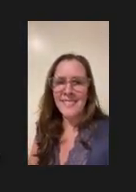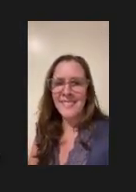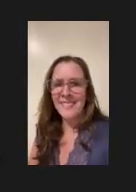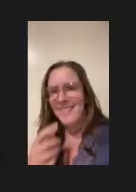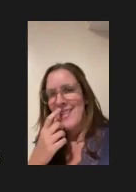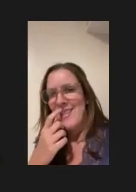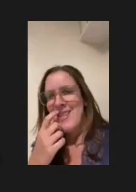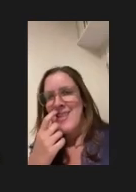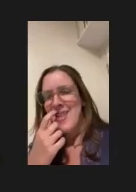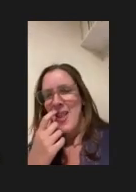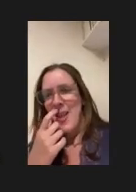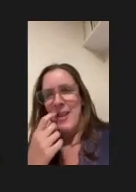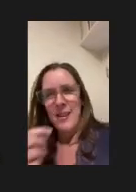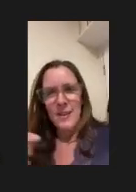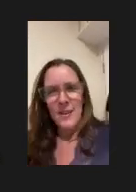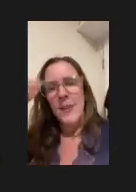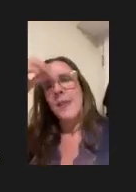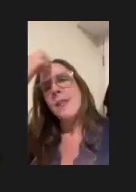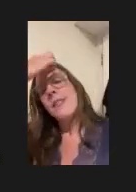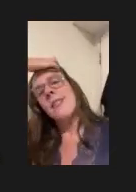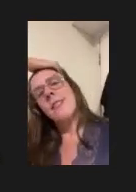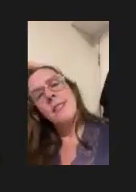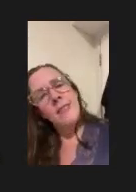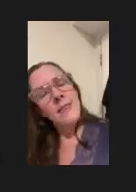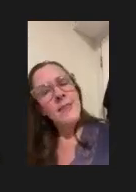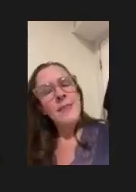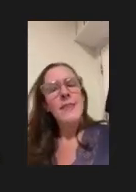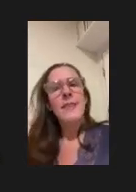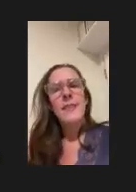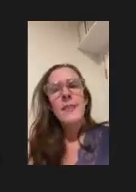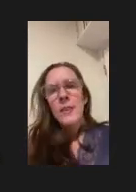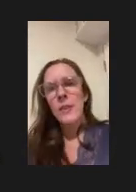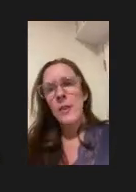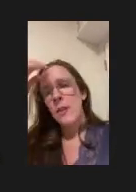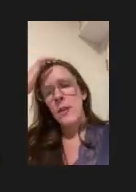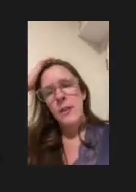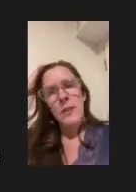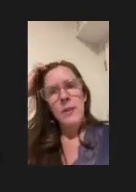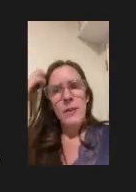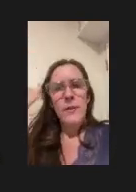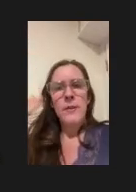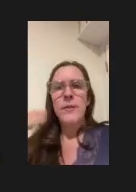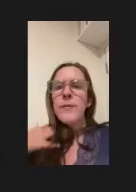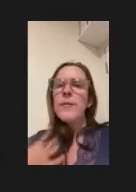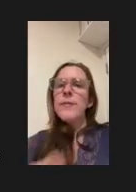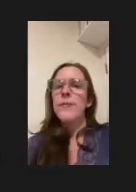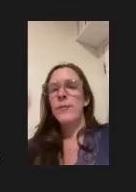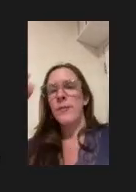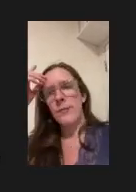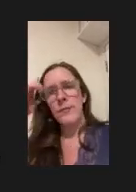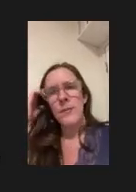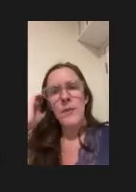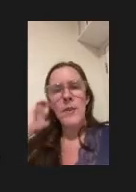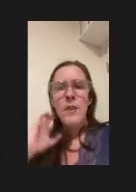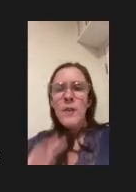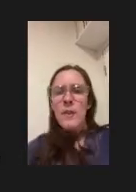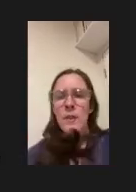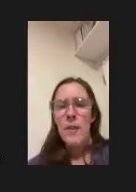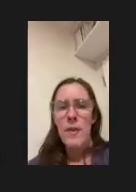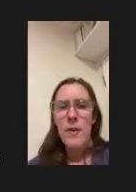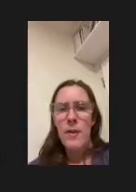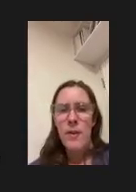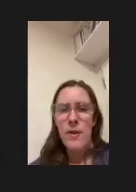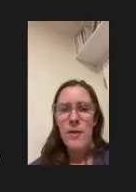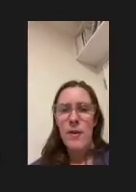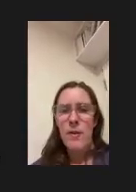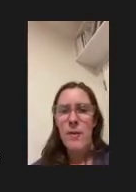Pronto, gente. Ó, Eu brigadíssima. não sei Muito, ainda, Dani, muito, por muito isso que eu não obrigada. apareci. Quem falou? Ceifa, Amanda? eu não estou sabendo